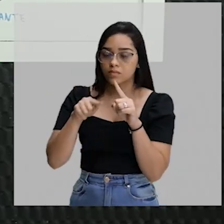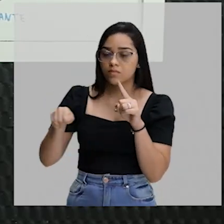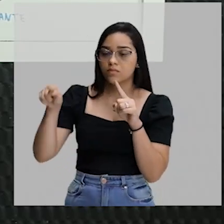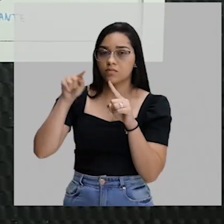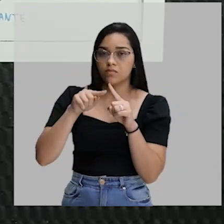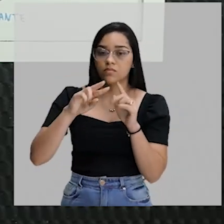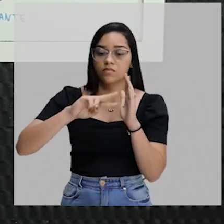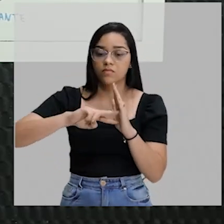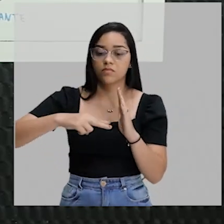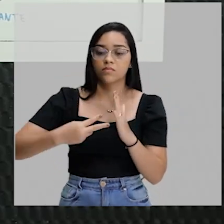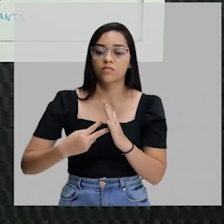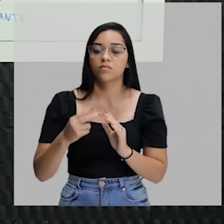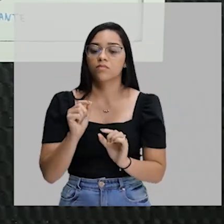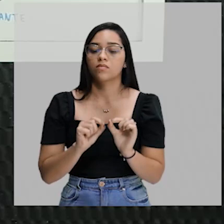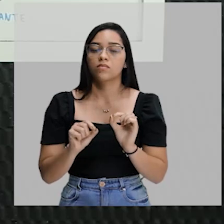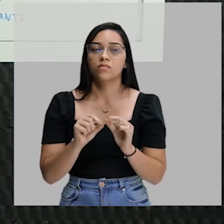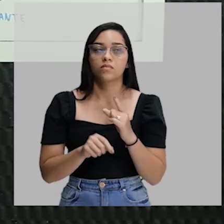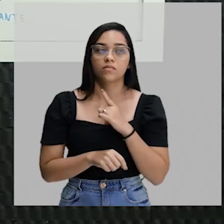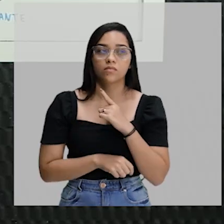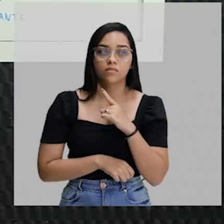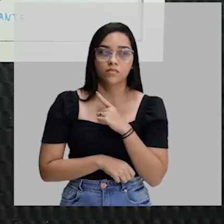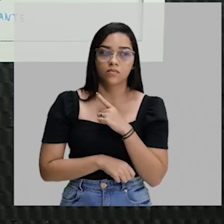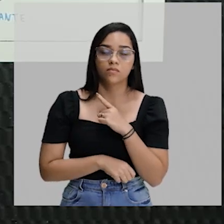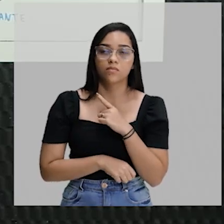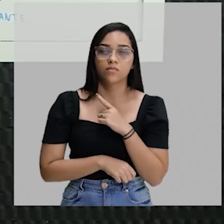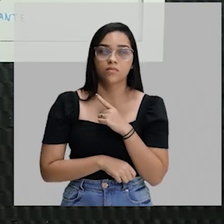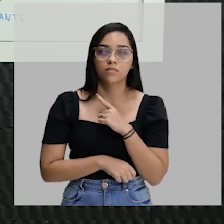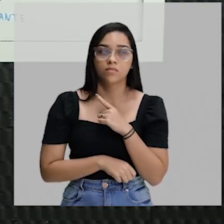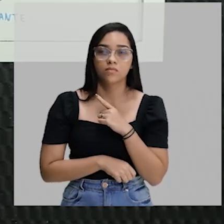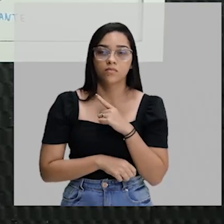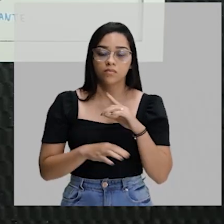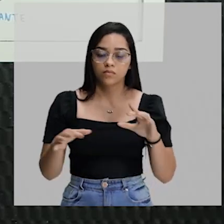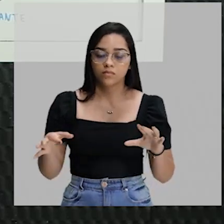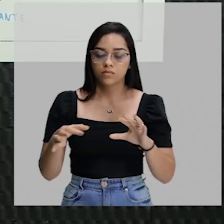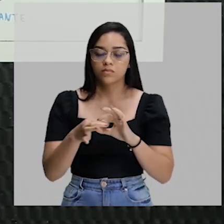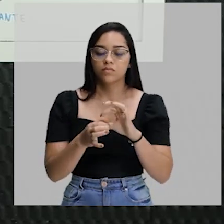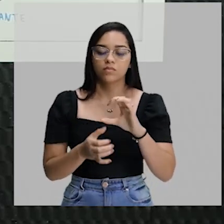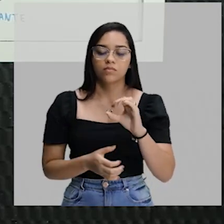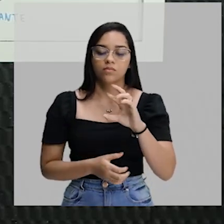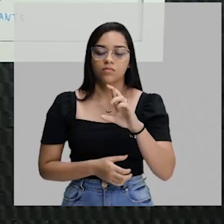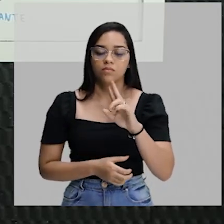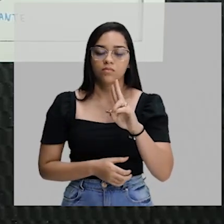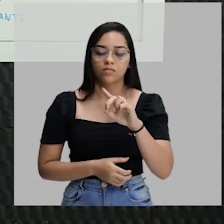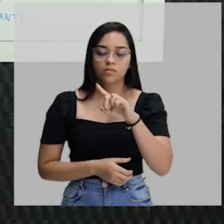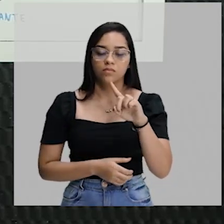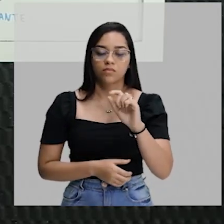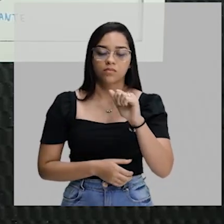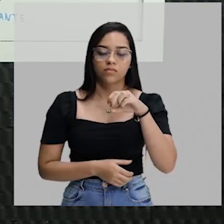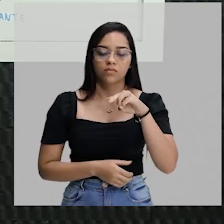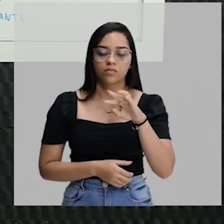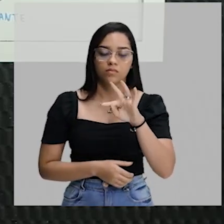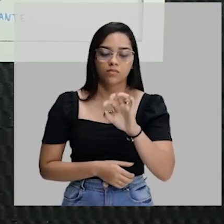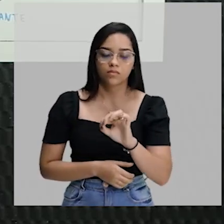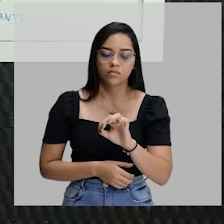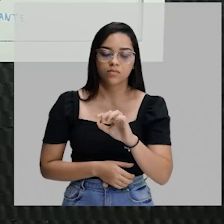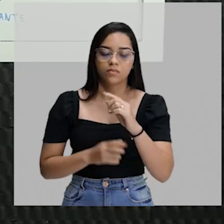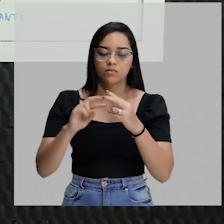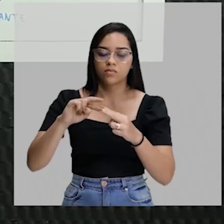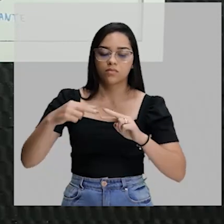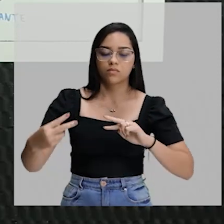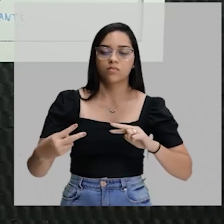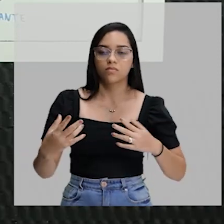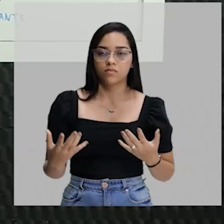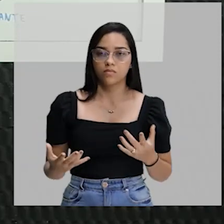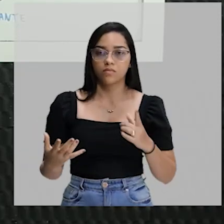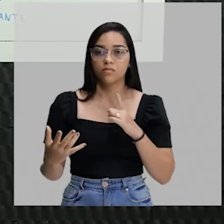e um círculo, aqui eu tenho um cruzamento. Um cruzamento genético. O indivíduo,